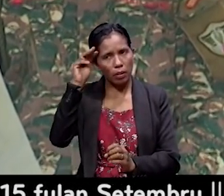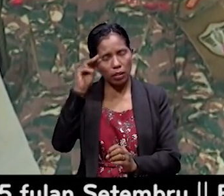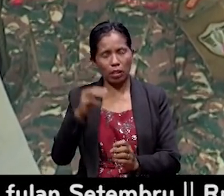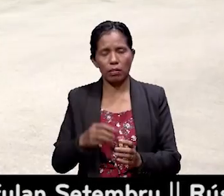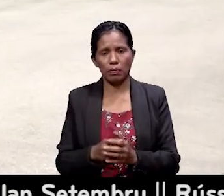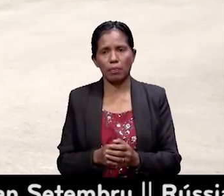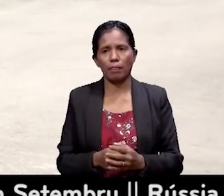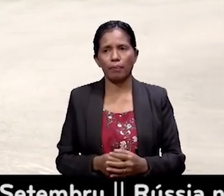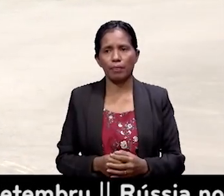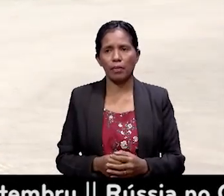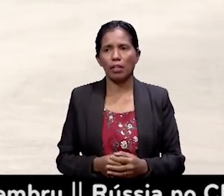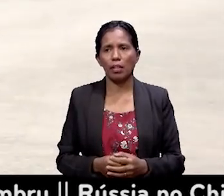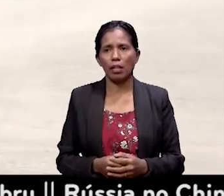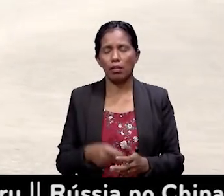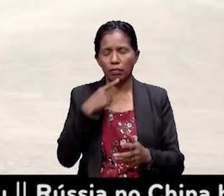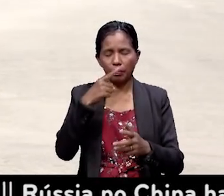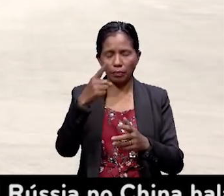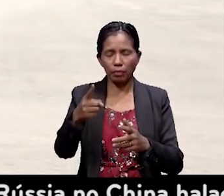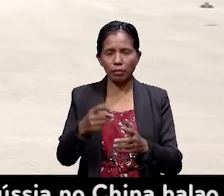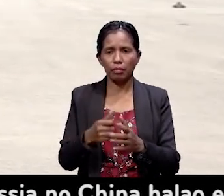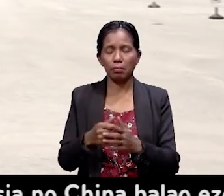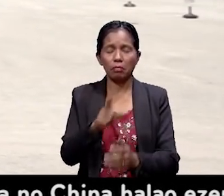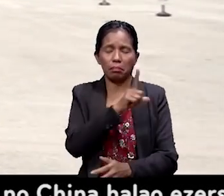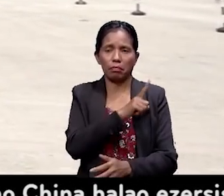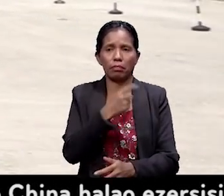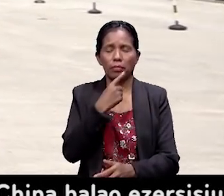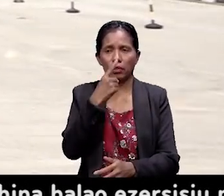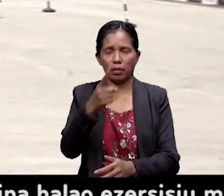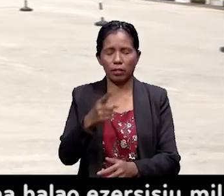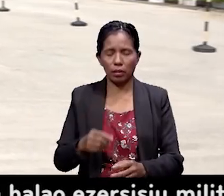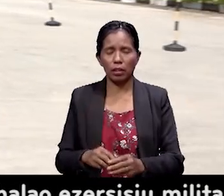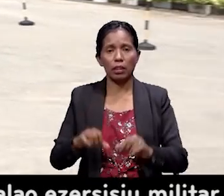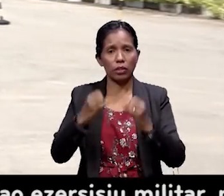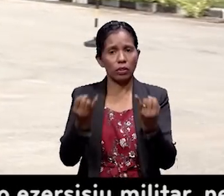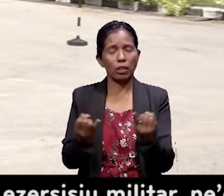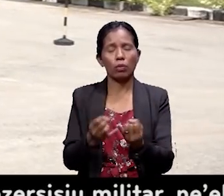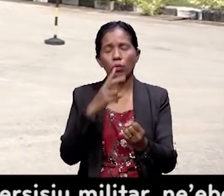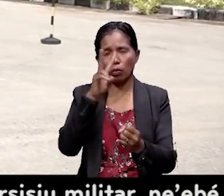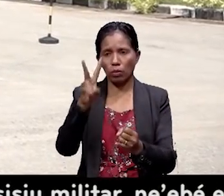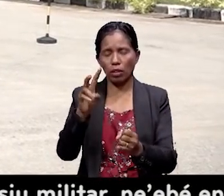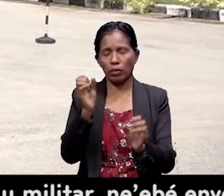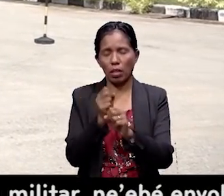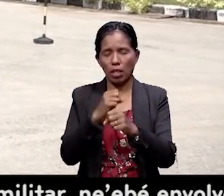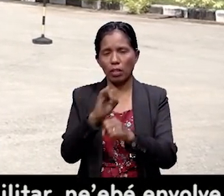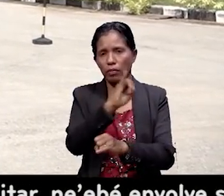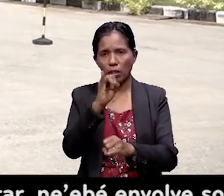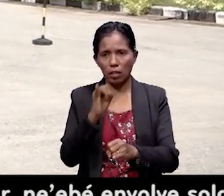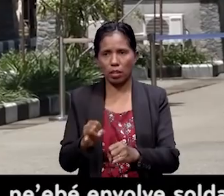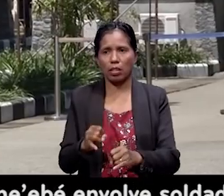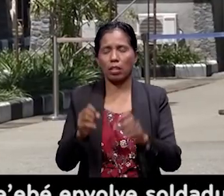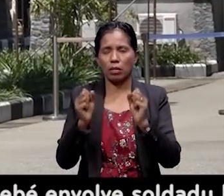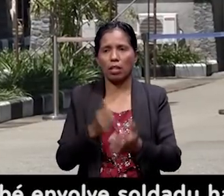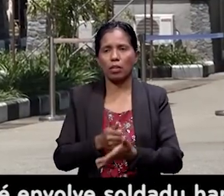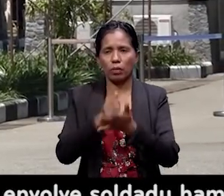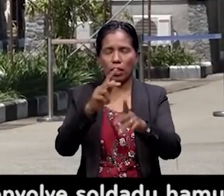bidene. Além de né, Tenente General Lera afirma, instituição rua né, se a investigação baseira no membro né, facilita